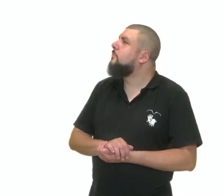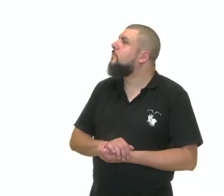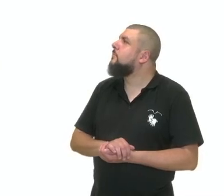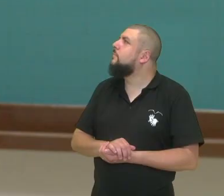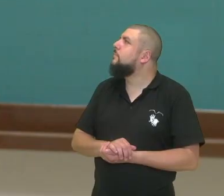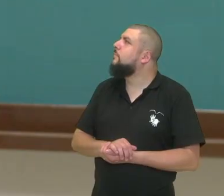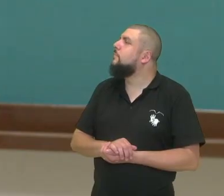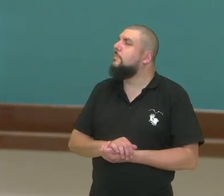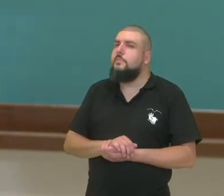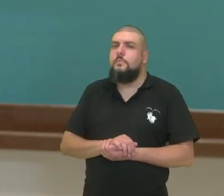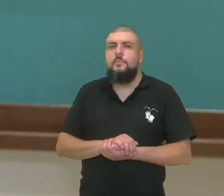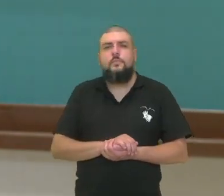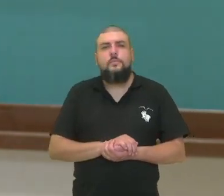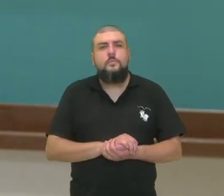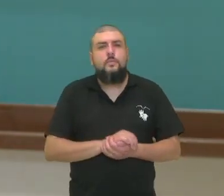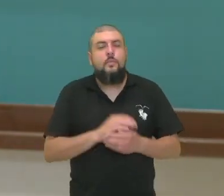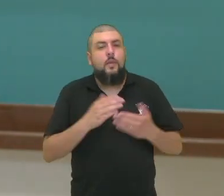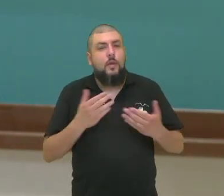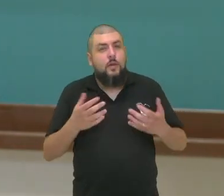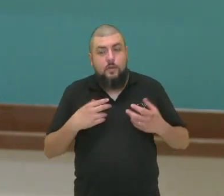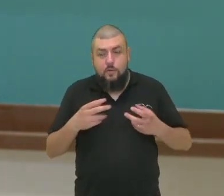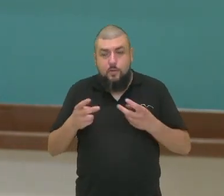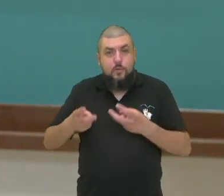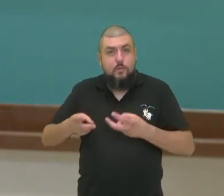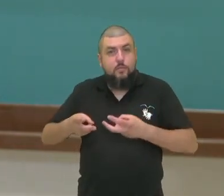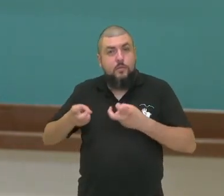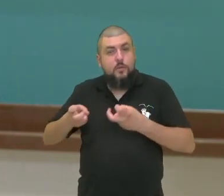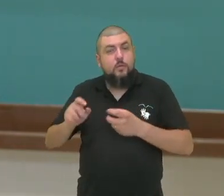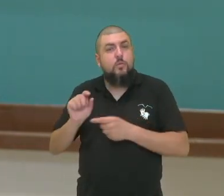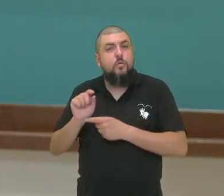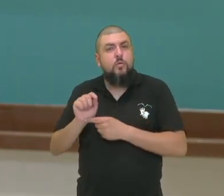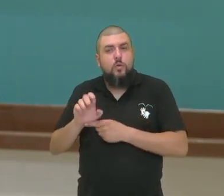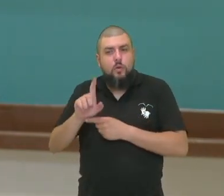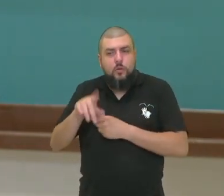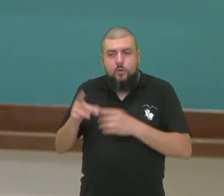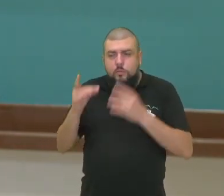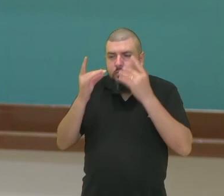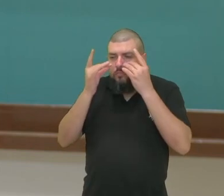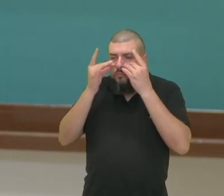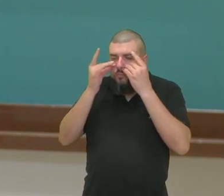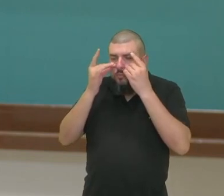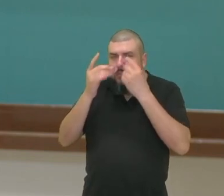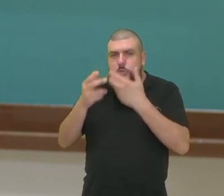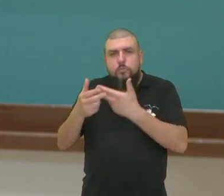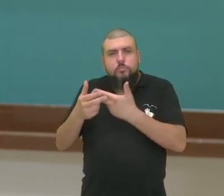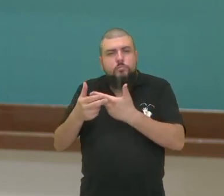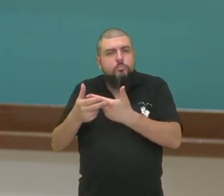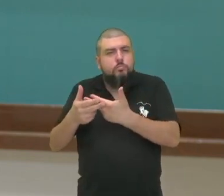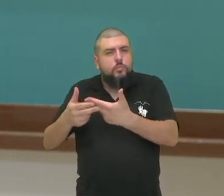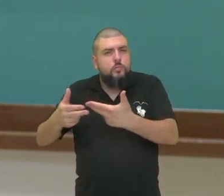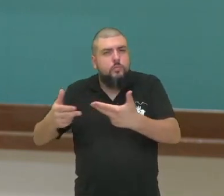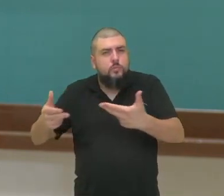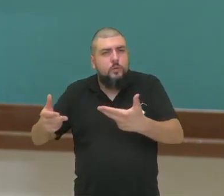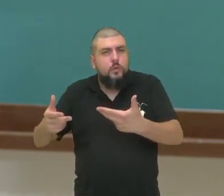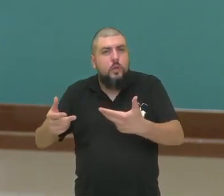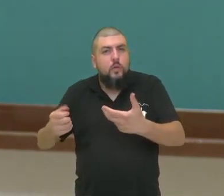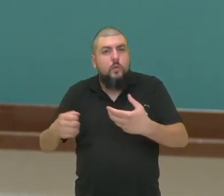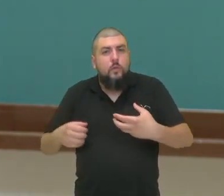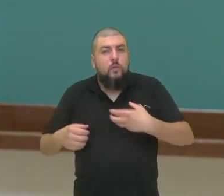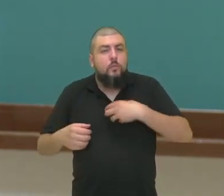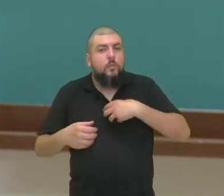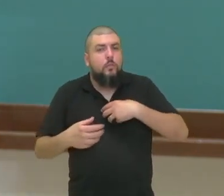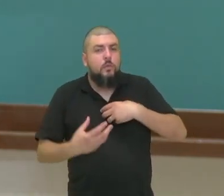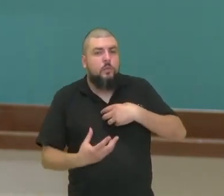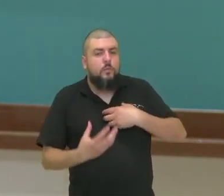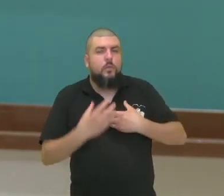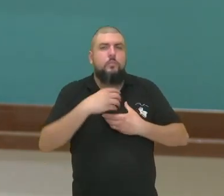é a praia. Então, a percepção é essa síntese de todas as sensações que são despertas em cada um de nós a